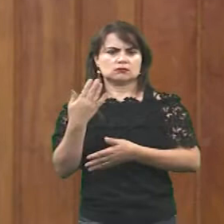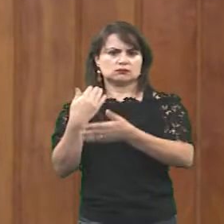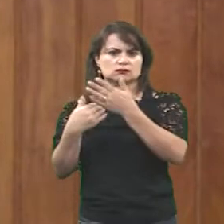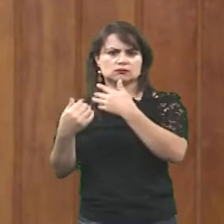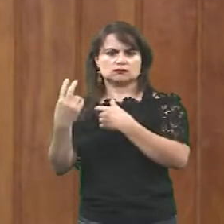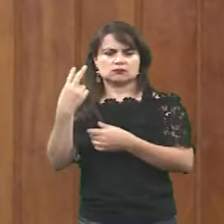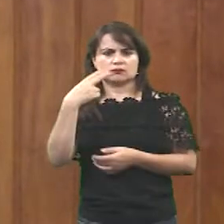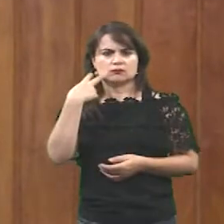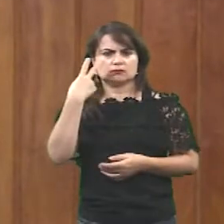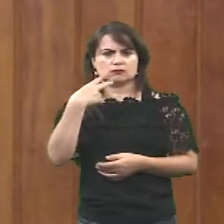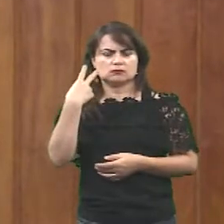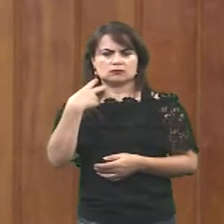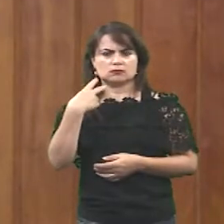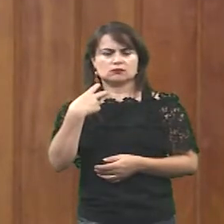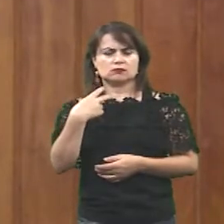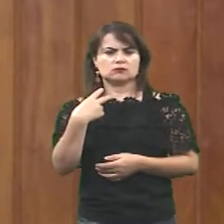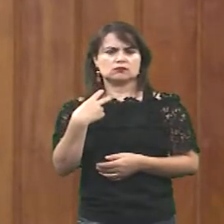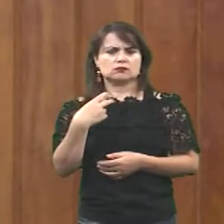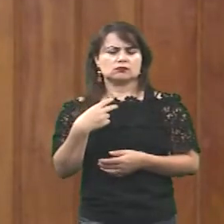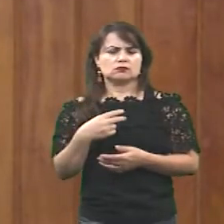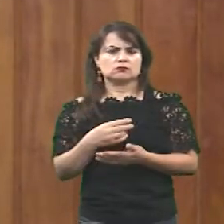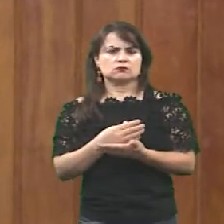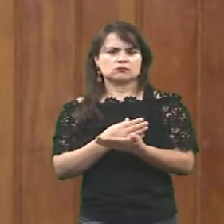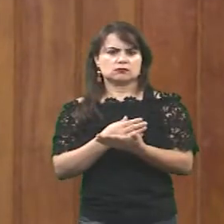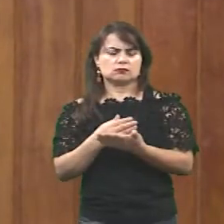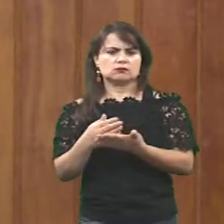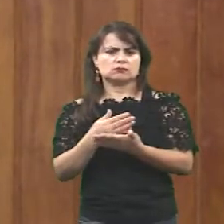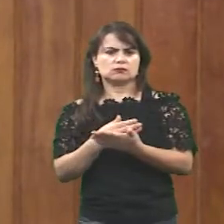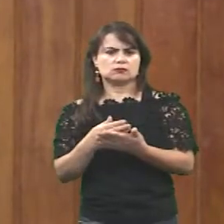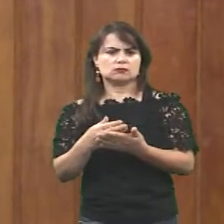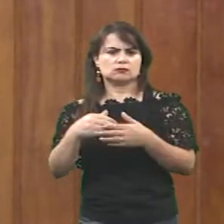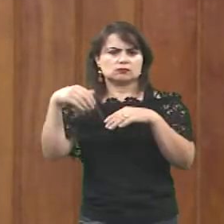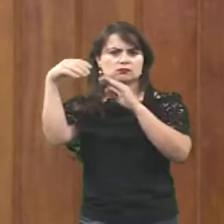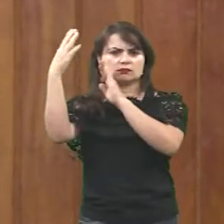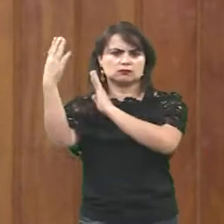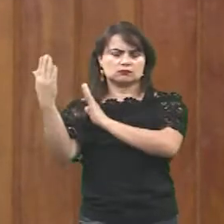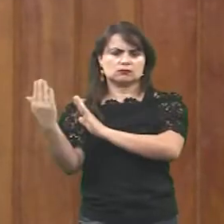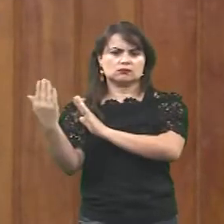Eduardo Nascimento, no ano de 2006.